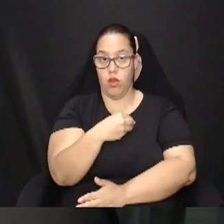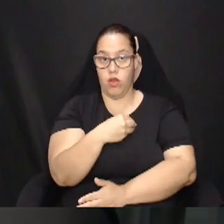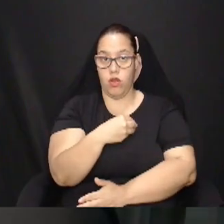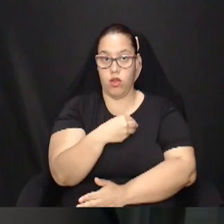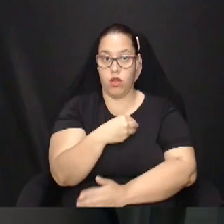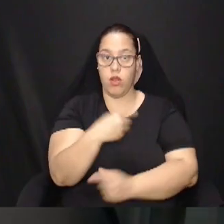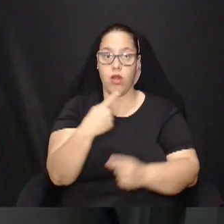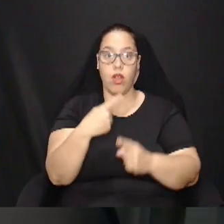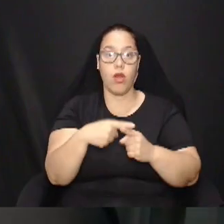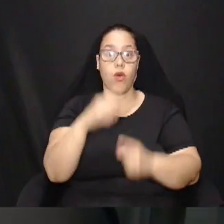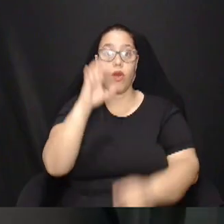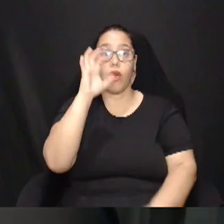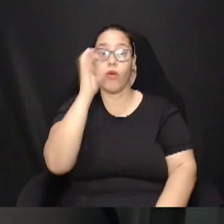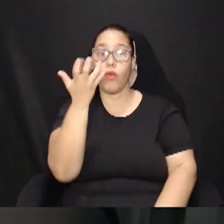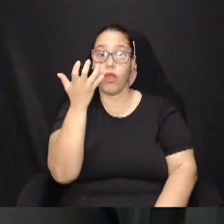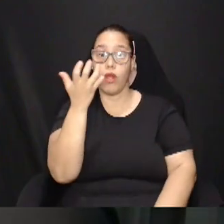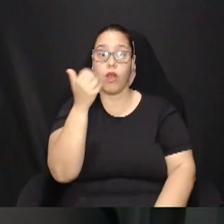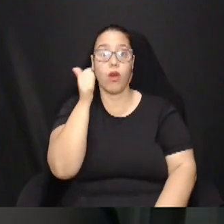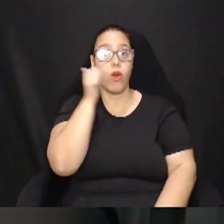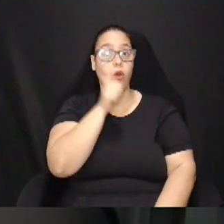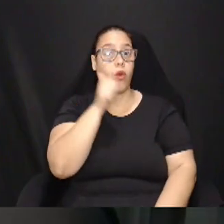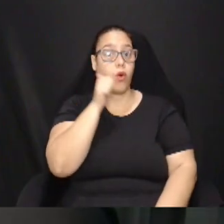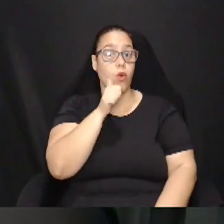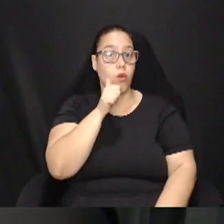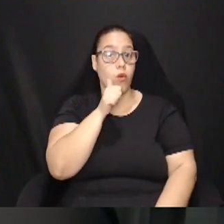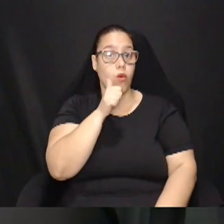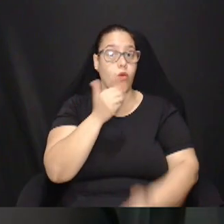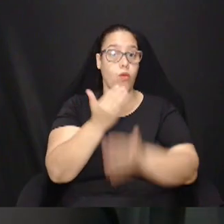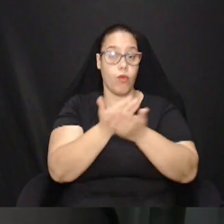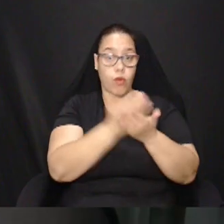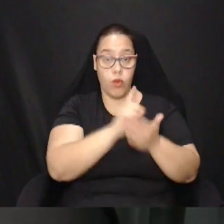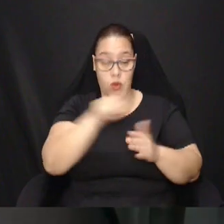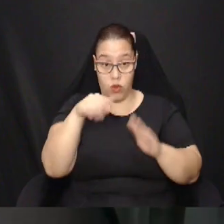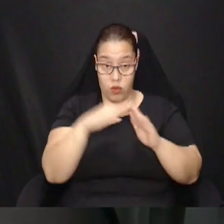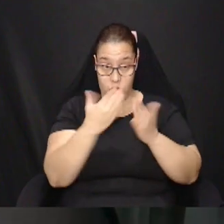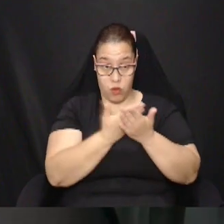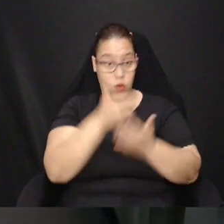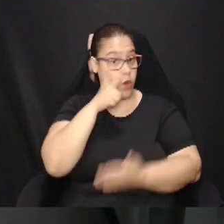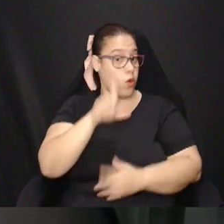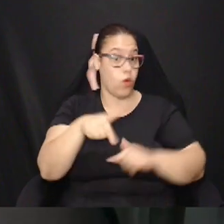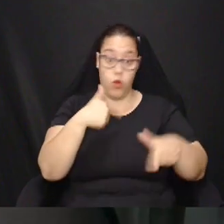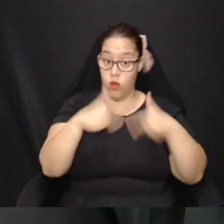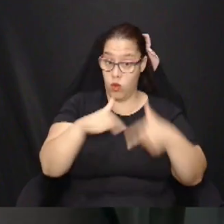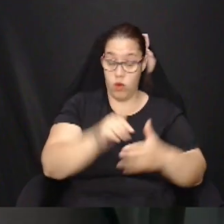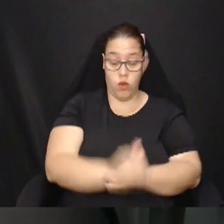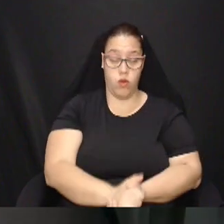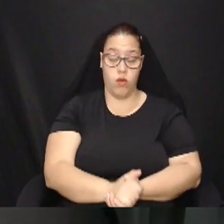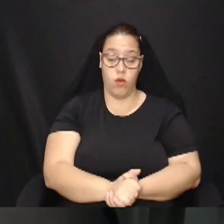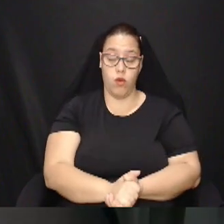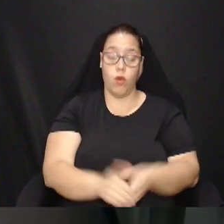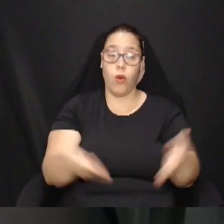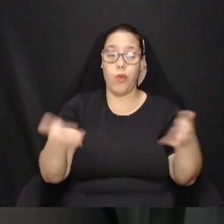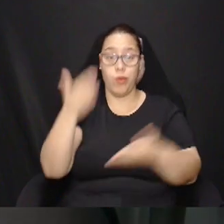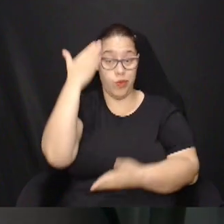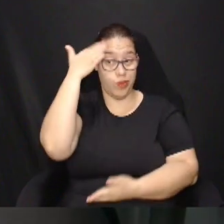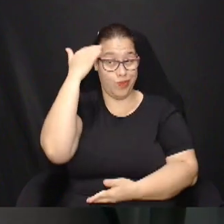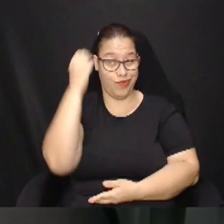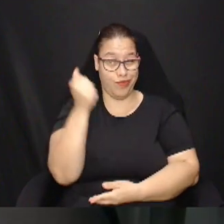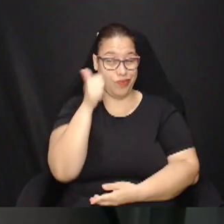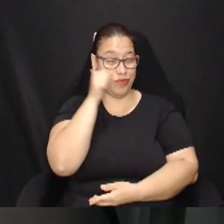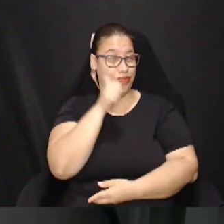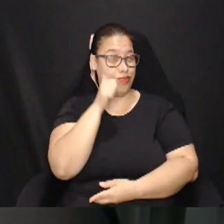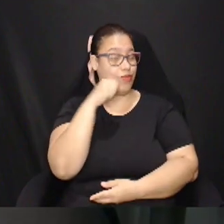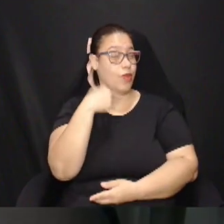acontece? As mulheres estudaram, foram na escola, conseguiram trabalho. E hoje você sabe que mulher que foi na